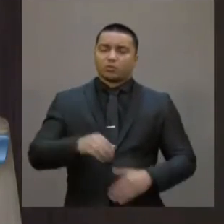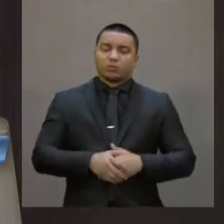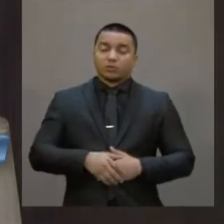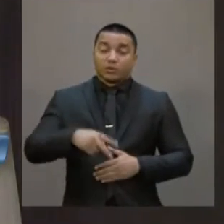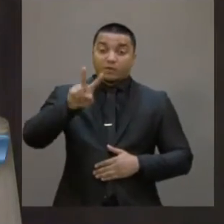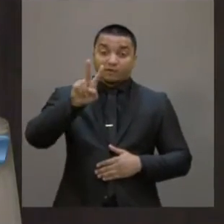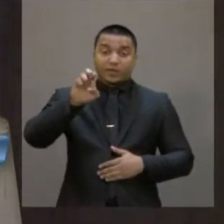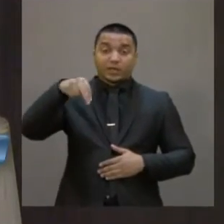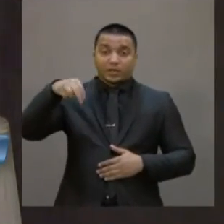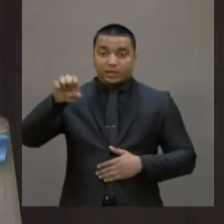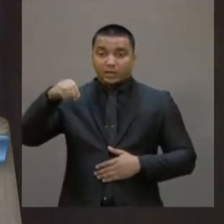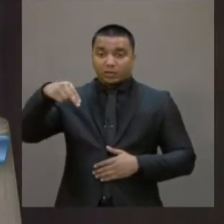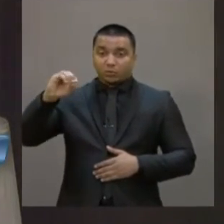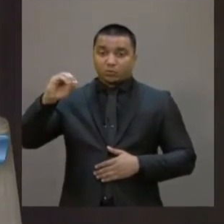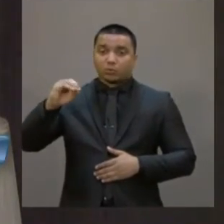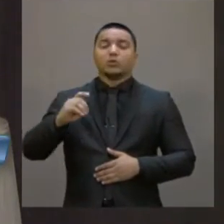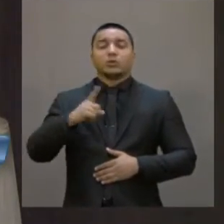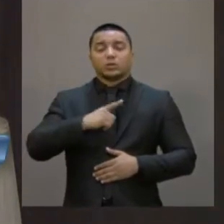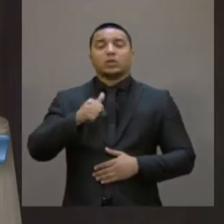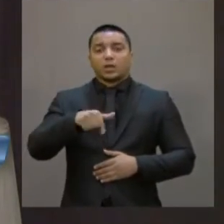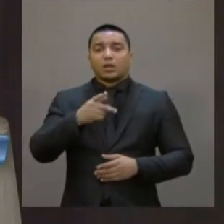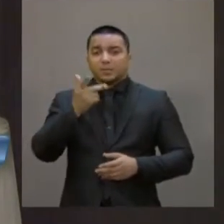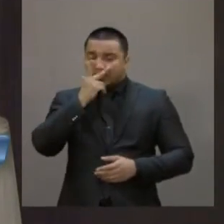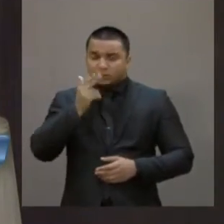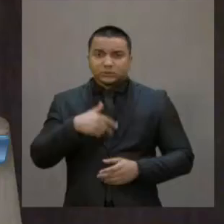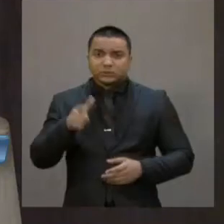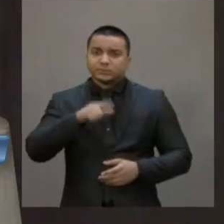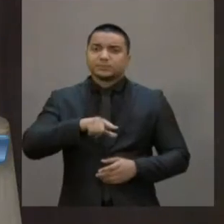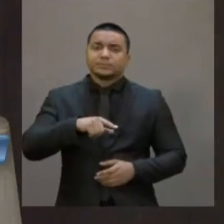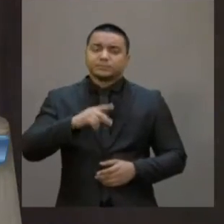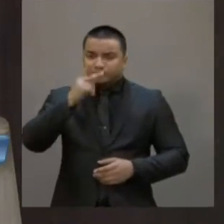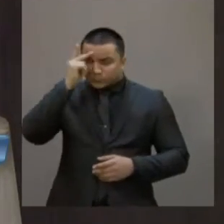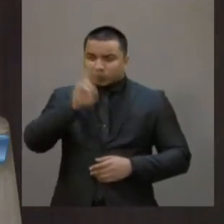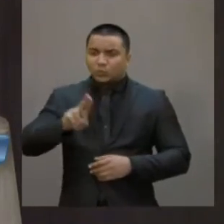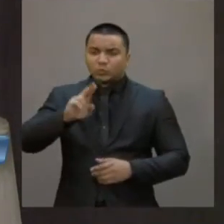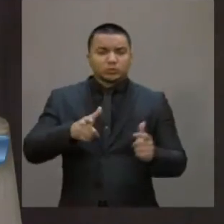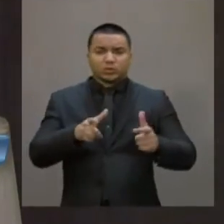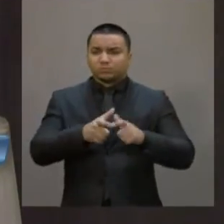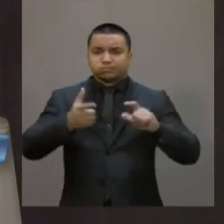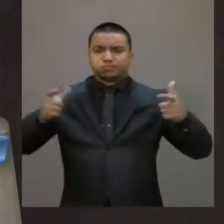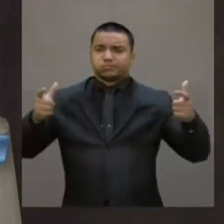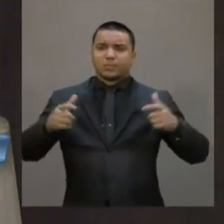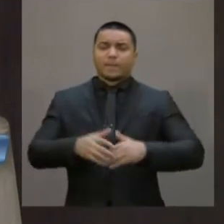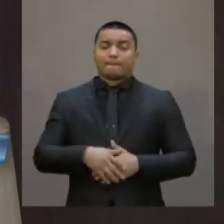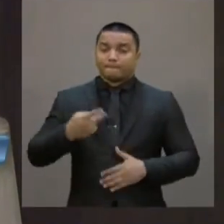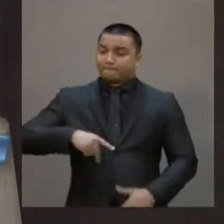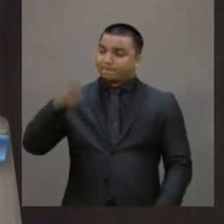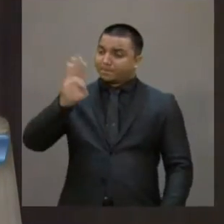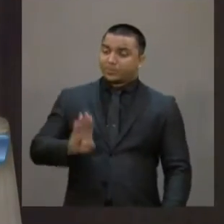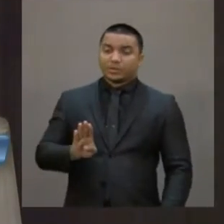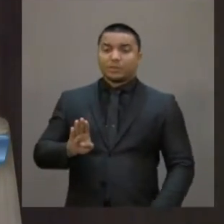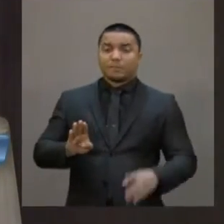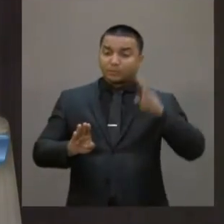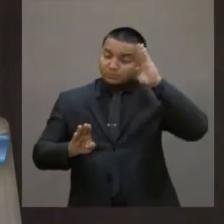químicos, que estão, inclusive, chegando à nossa mesa por via da utilização em larga escala dos agrotóxicos. O Brasil é hoje o